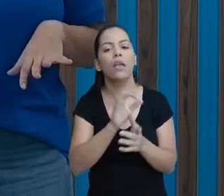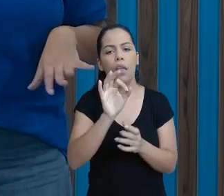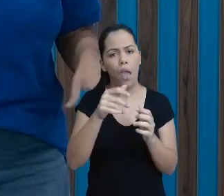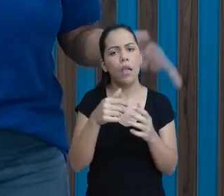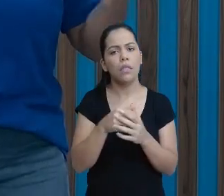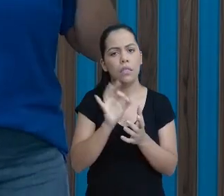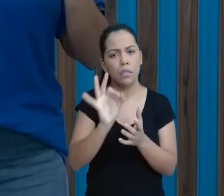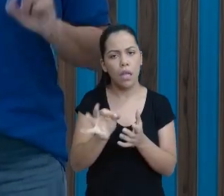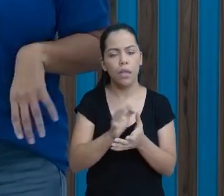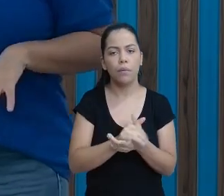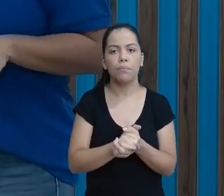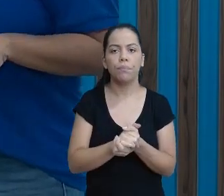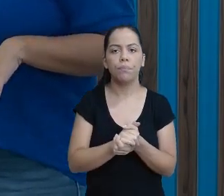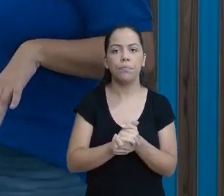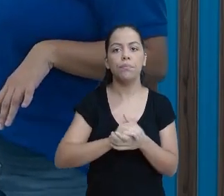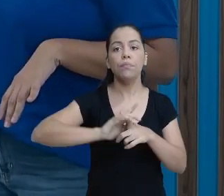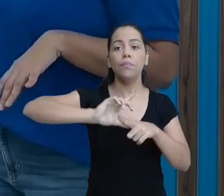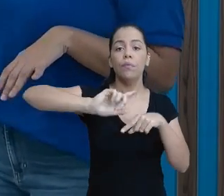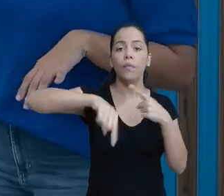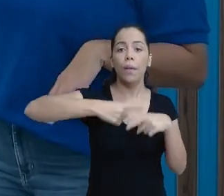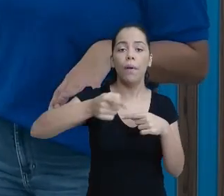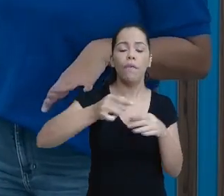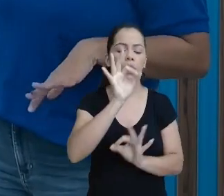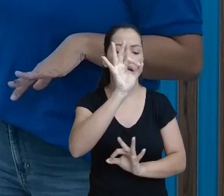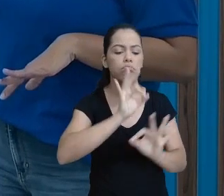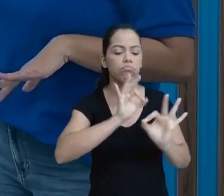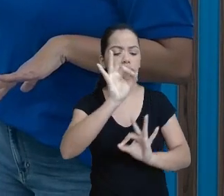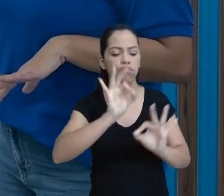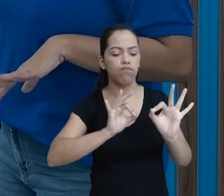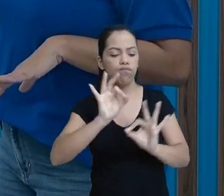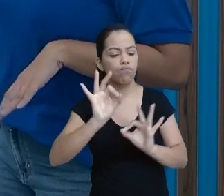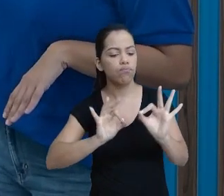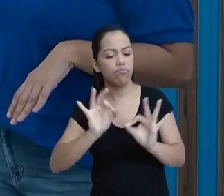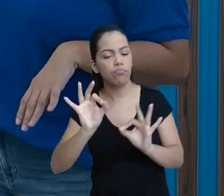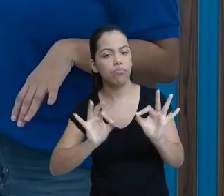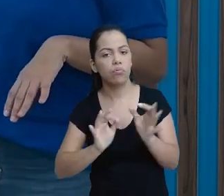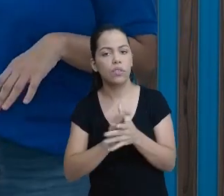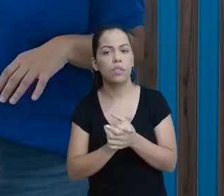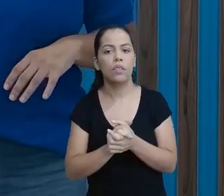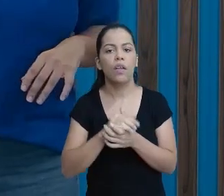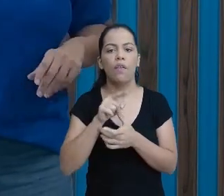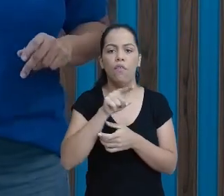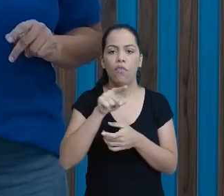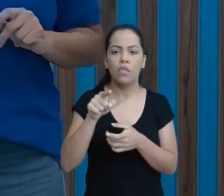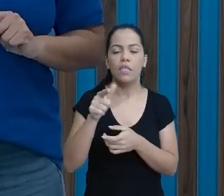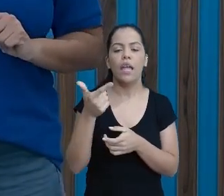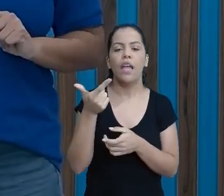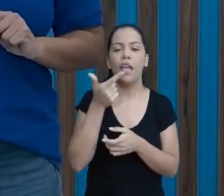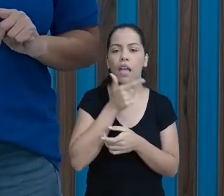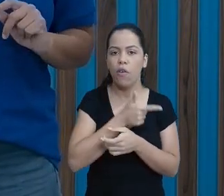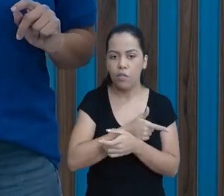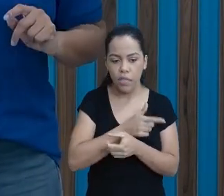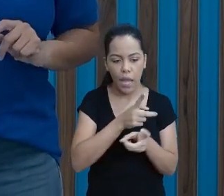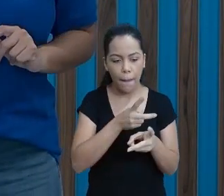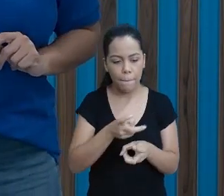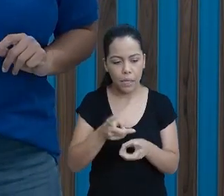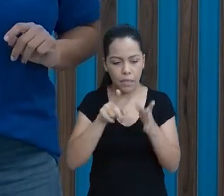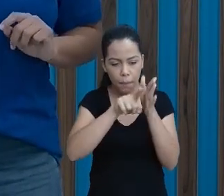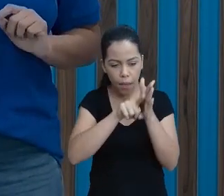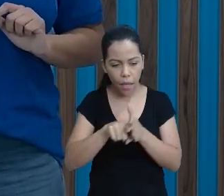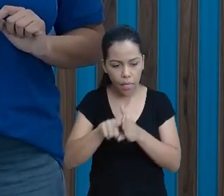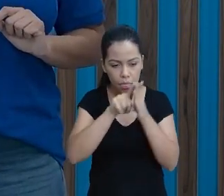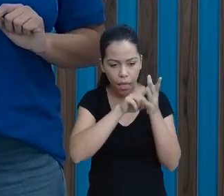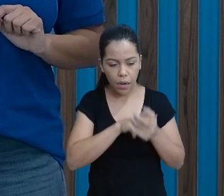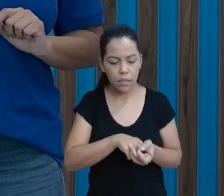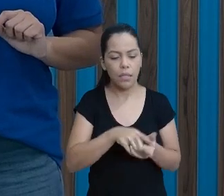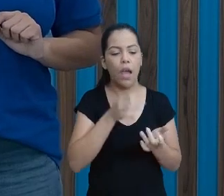isso. E, ao fazer isso, ao organizar os tópicos, a gente consegue analisar as nossas opiniões, embasá-las